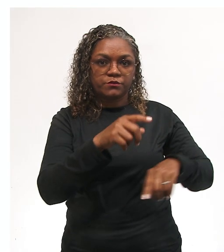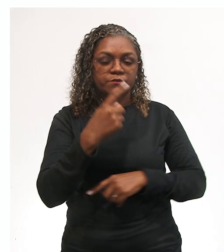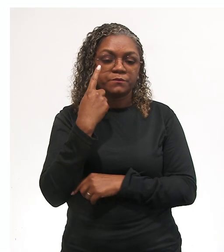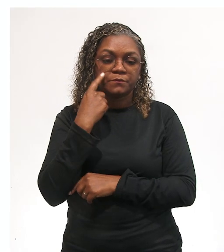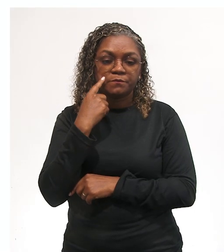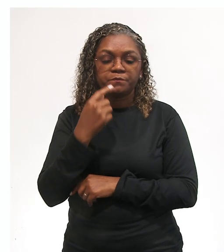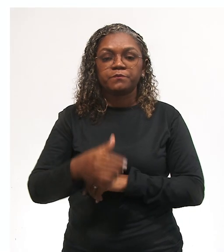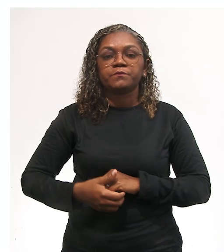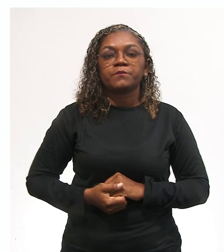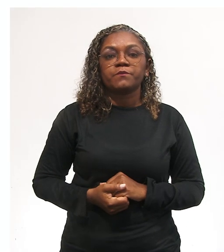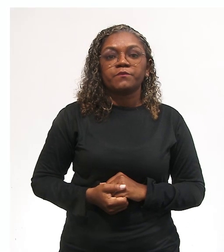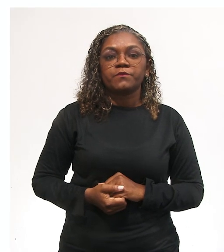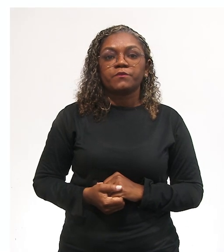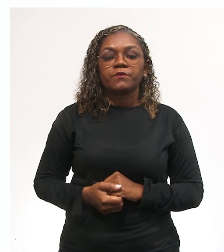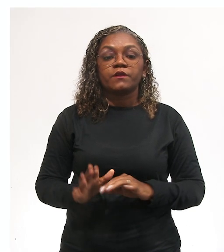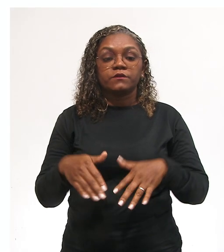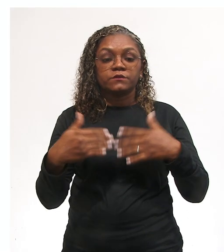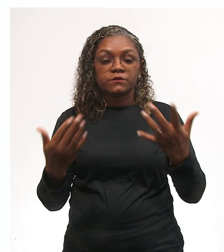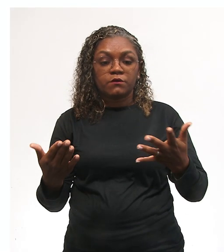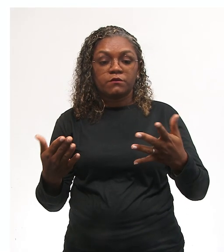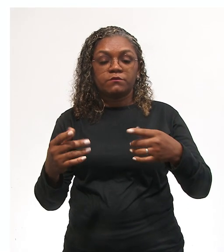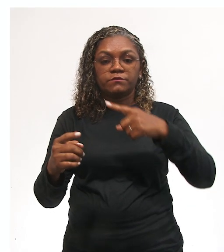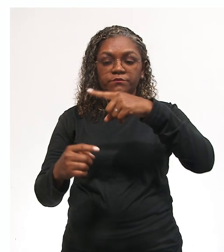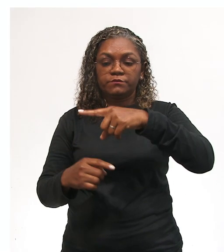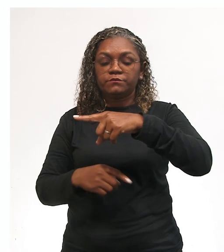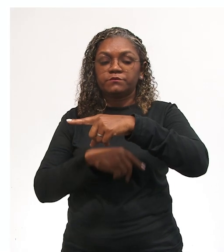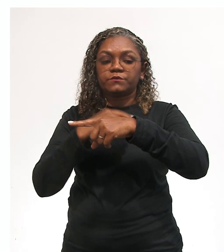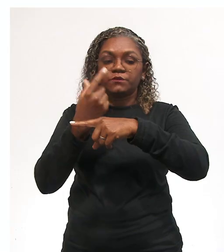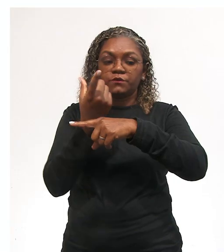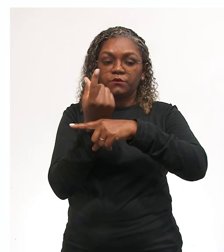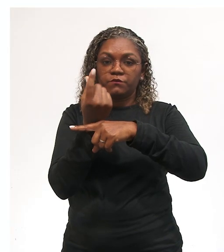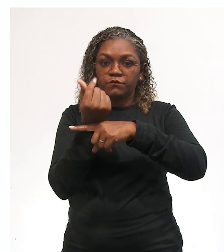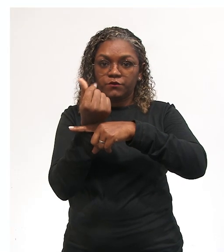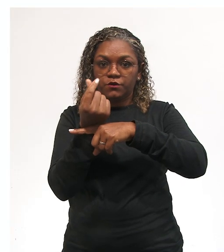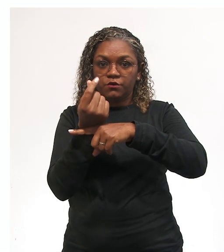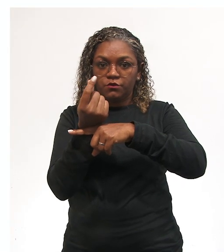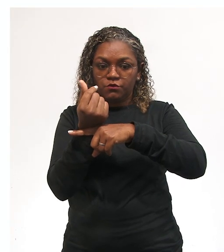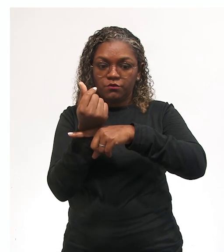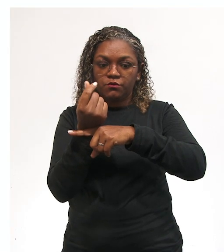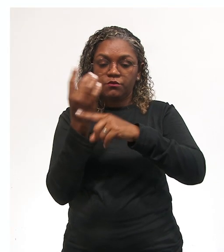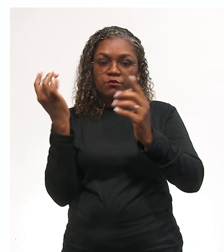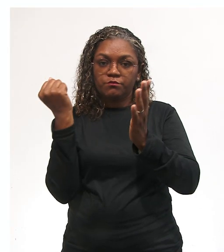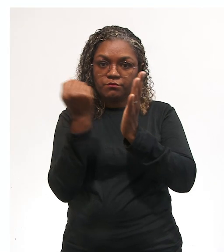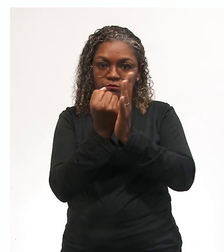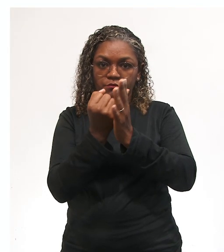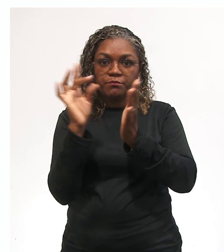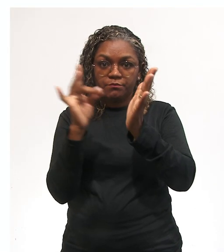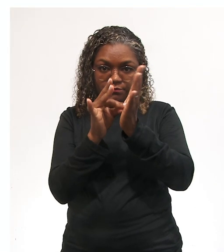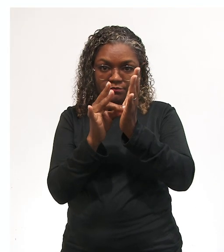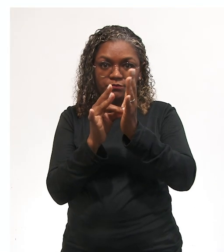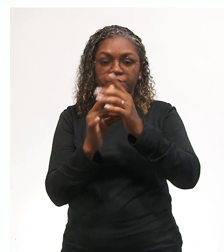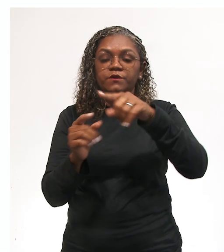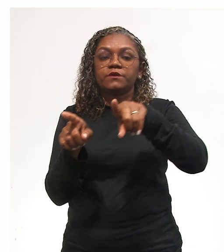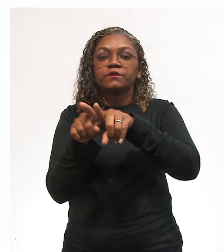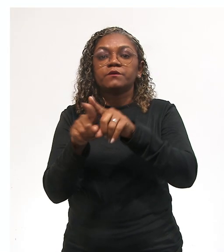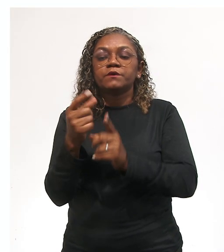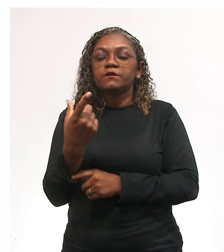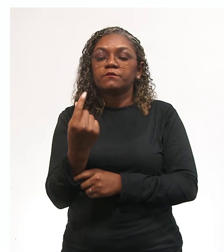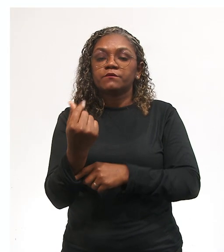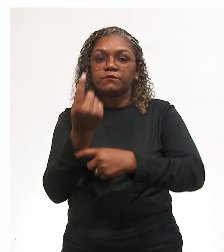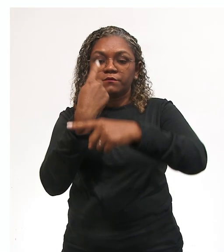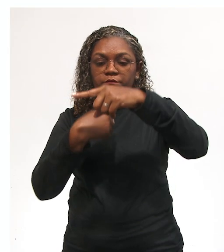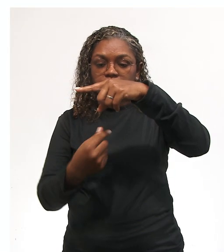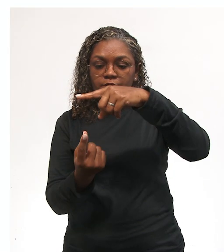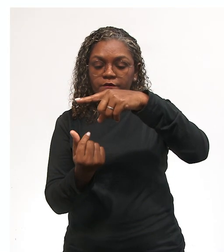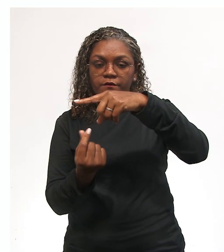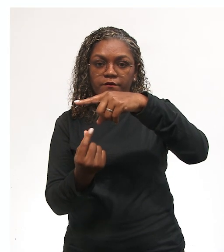lucro bruto e o custo do produto. Por exemplo, se eu estiver tendo um lucro bruto de R$100